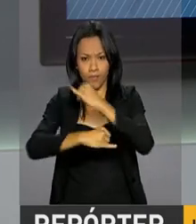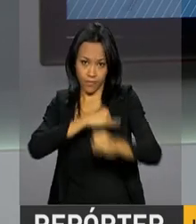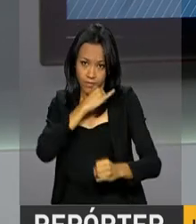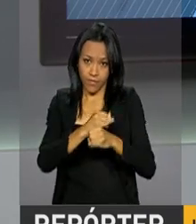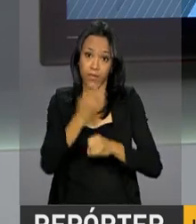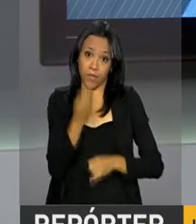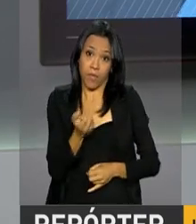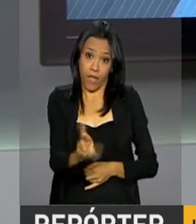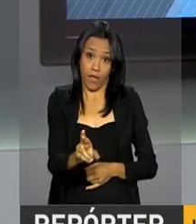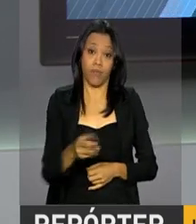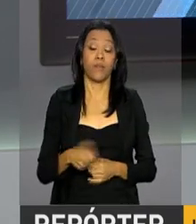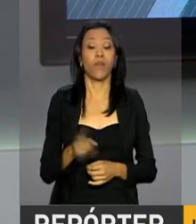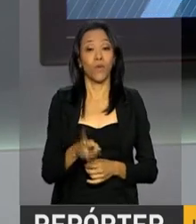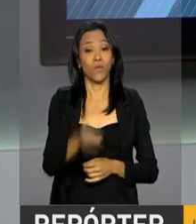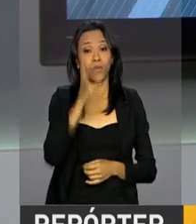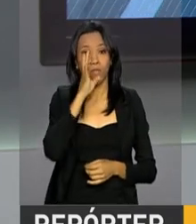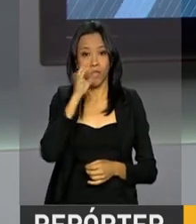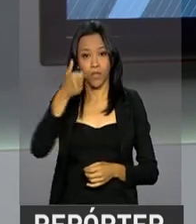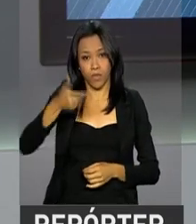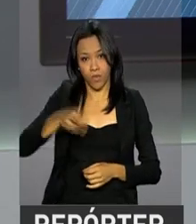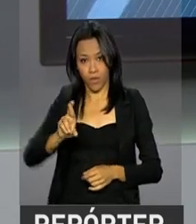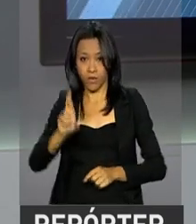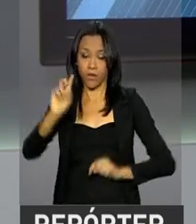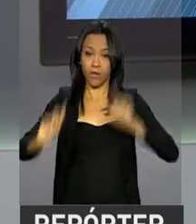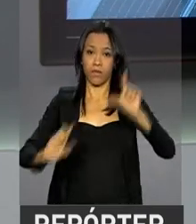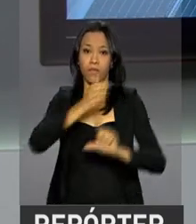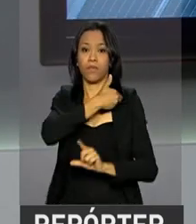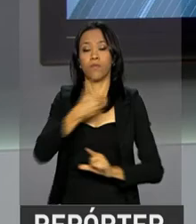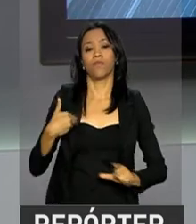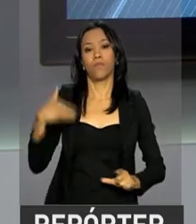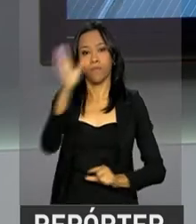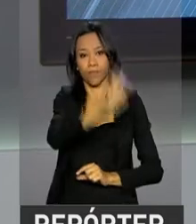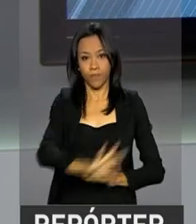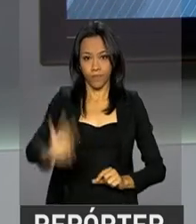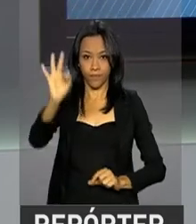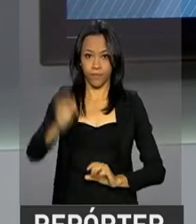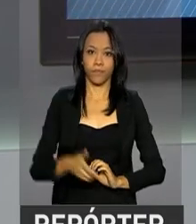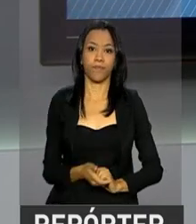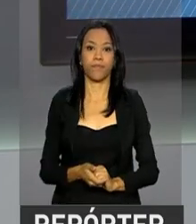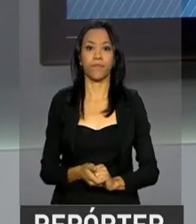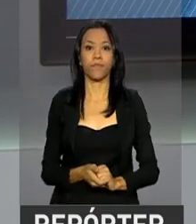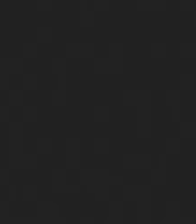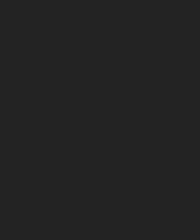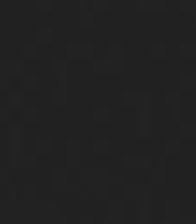da nbr na internet continue com a gente na nbr a tv do governo federal